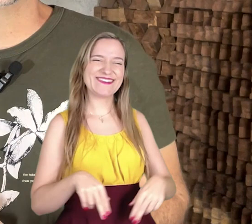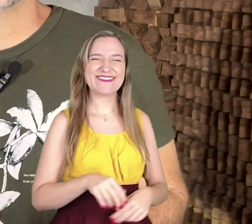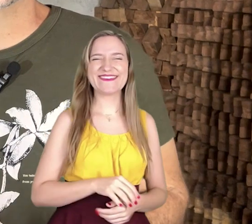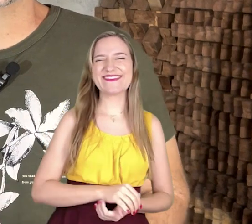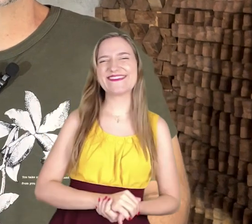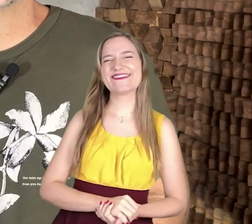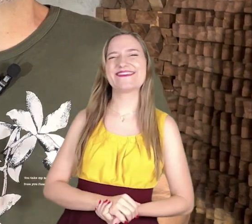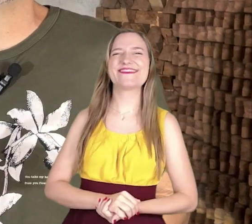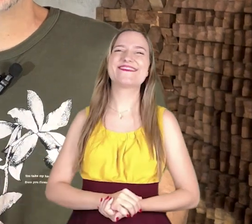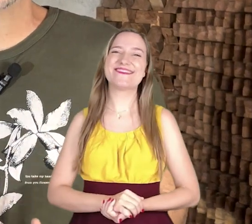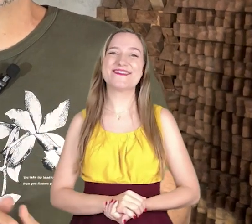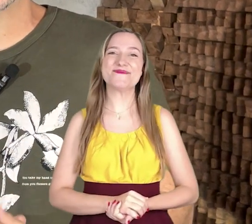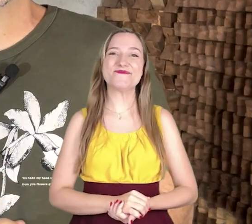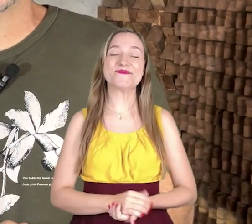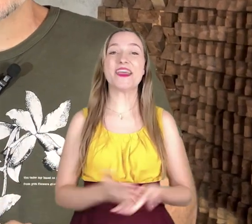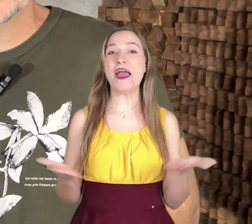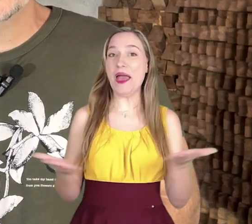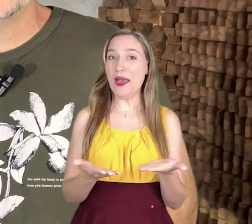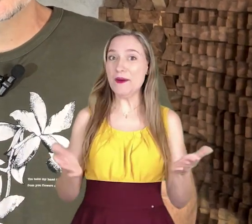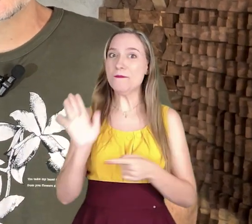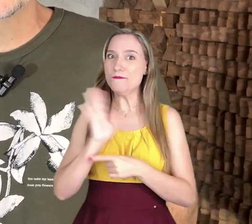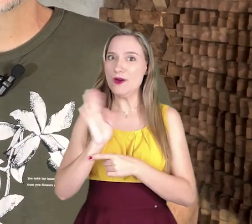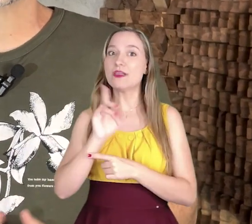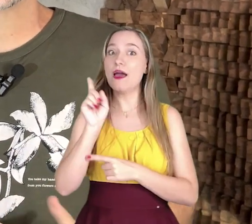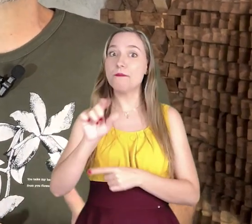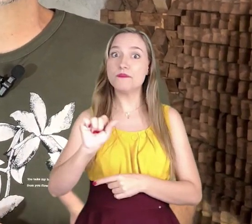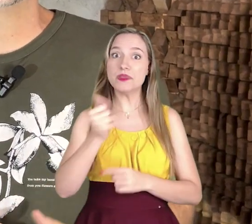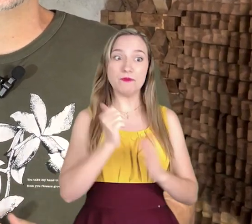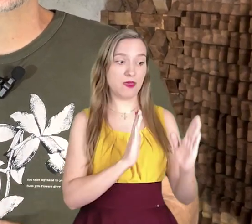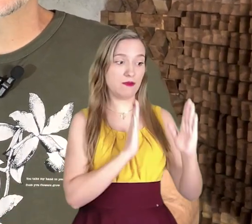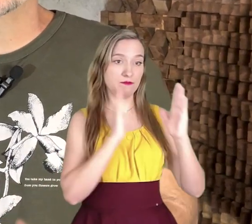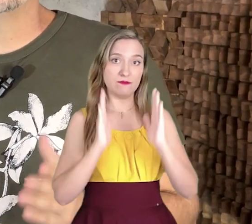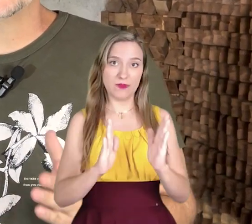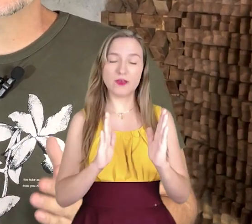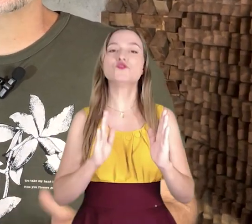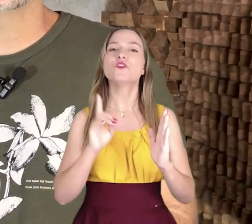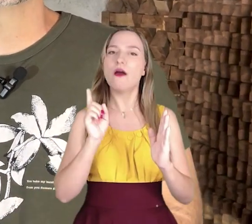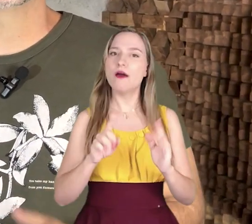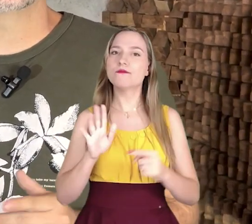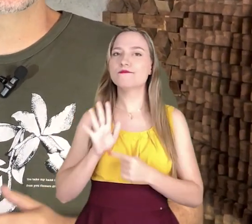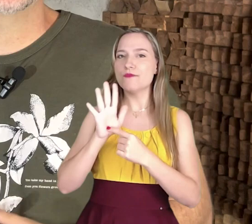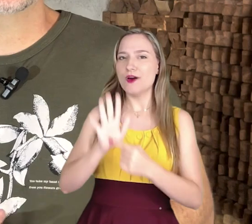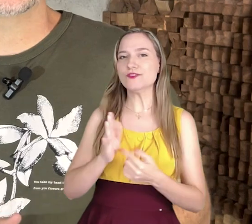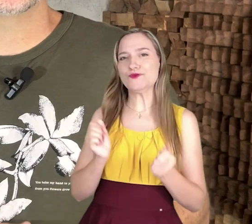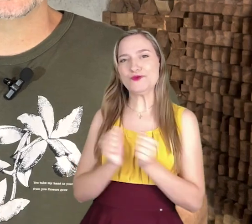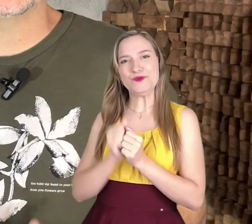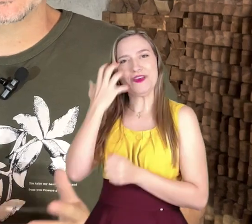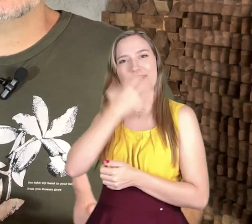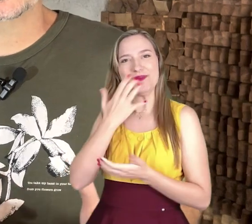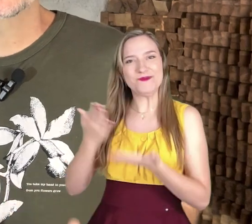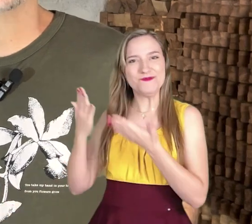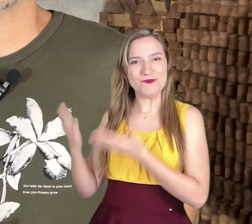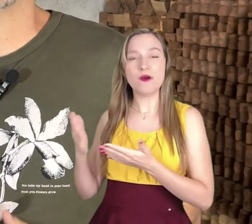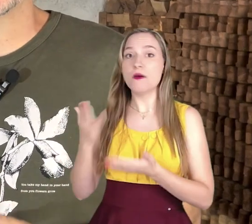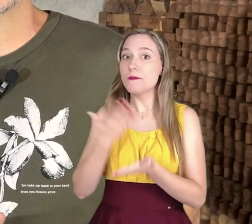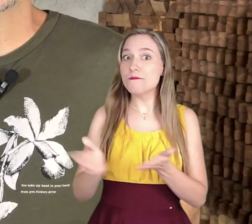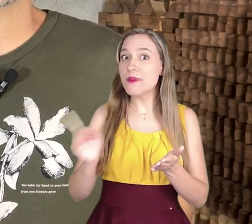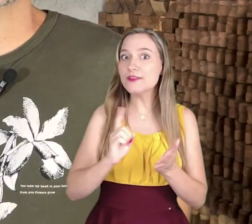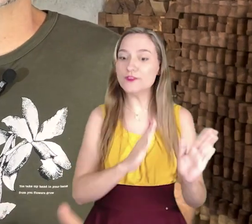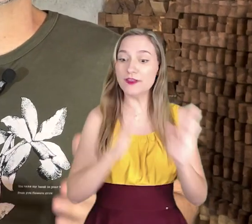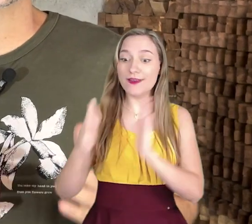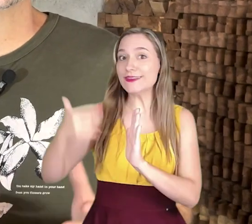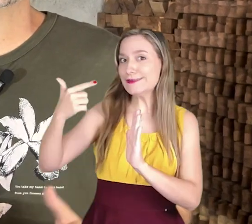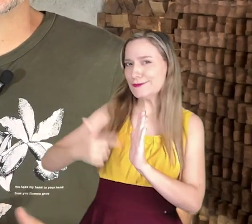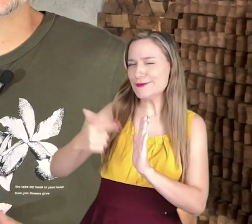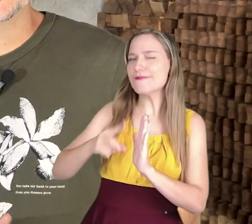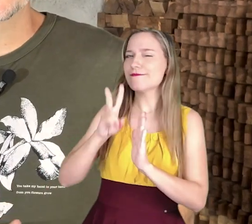E esse episódio foi a primeira parte da nossa entrevista com África Billy. Não percam o segundo episódio, em que África vai falar